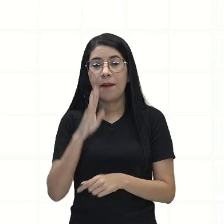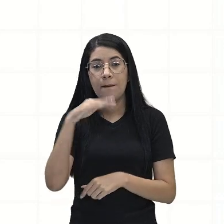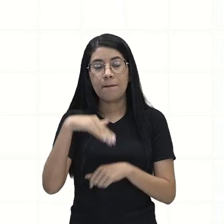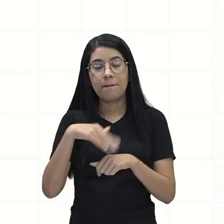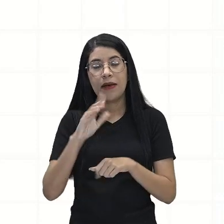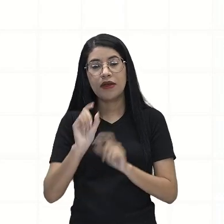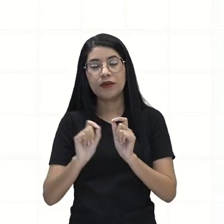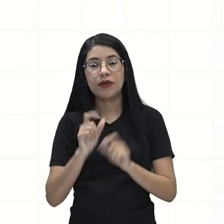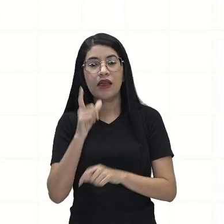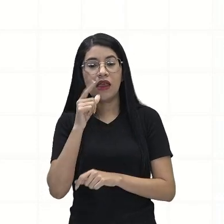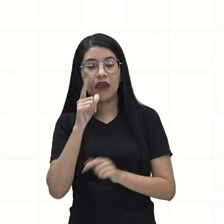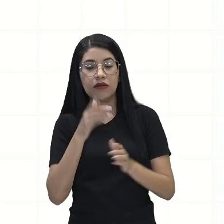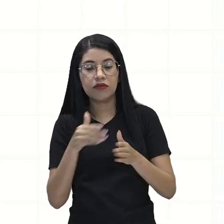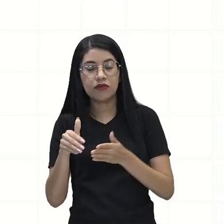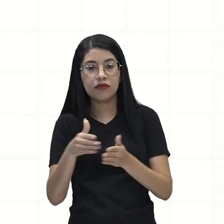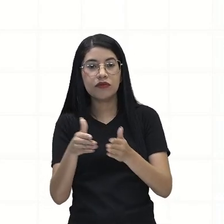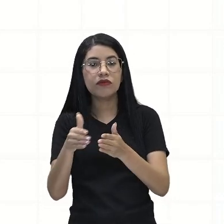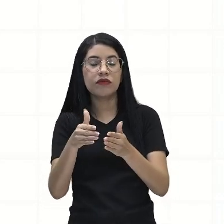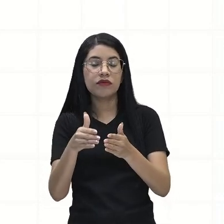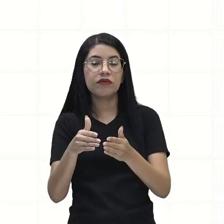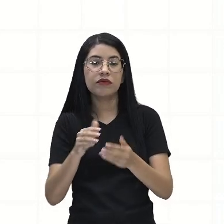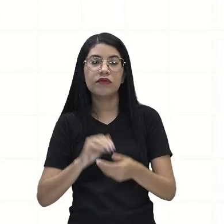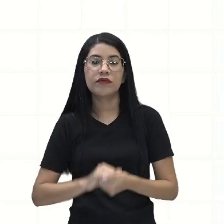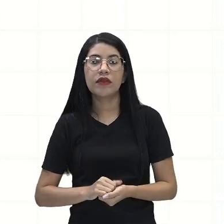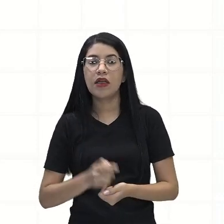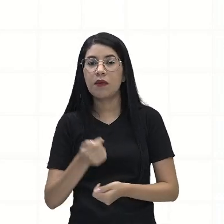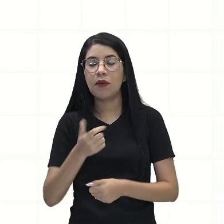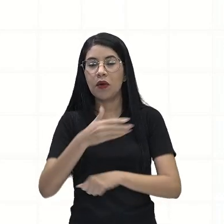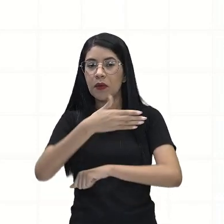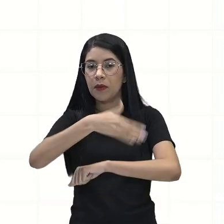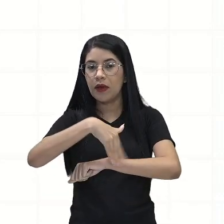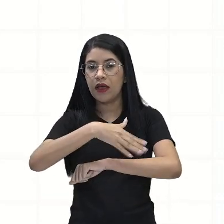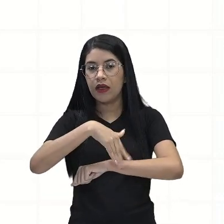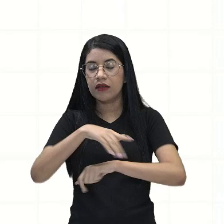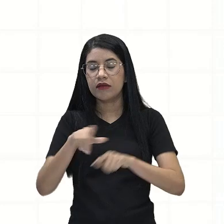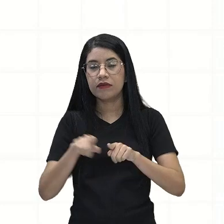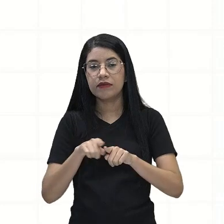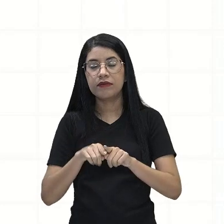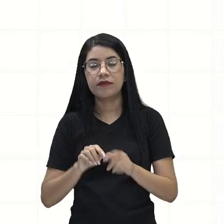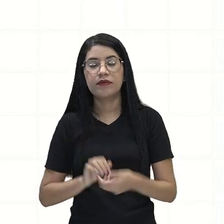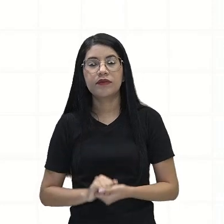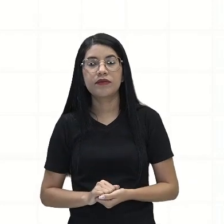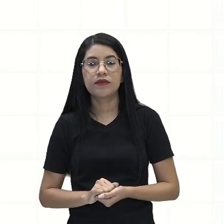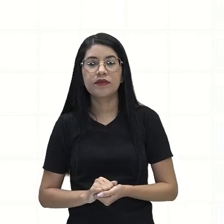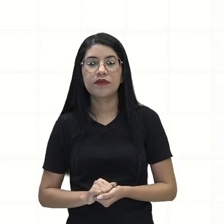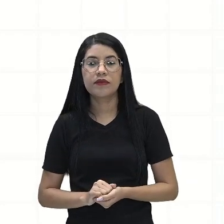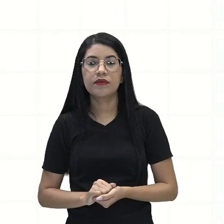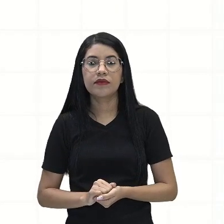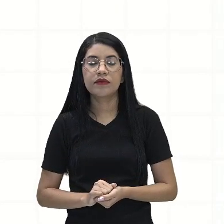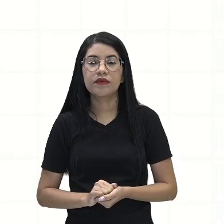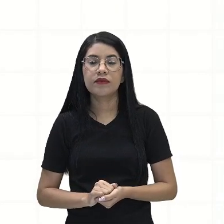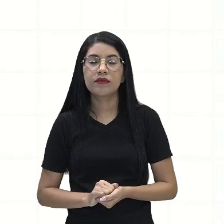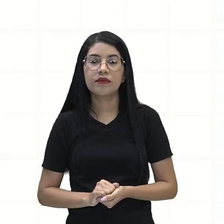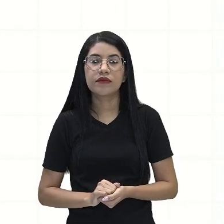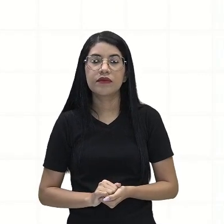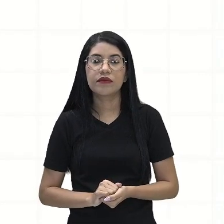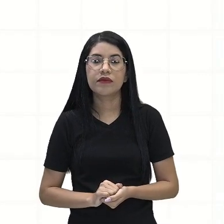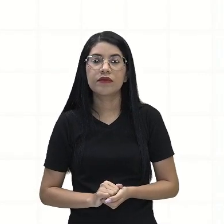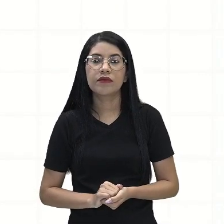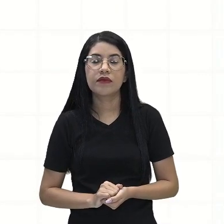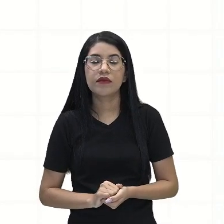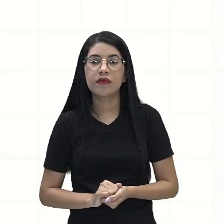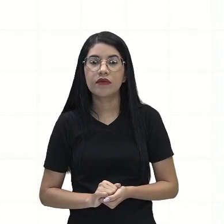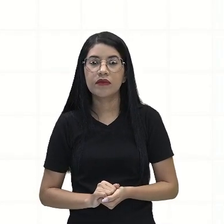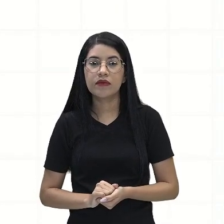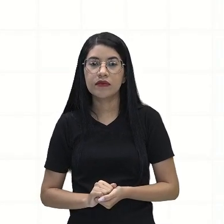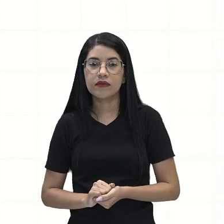aqui das hidrovias e poucas rodovias e ferrovias, tá bom? Então, um fluxo maior, como a gente viu lá no texto, para a